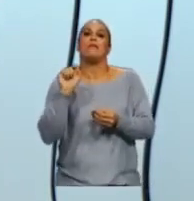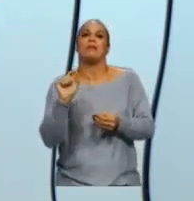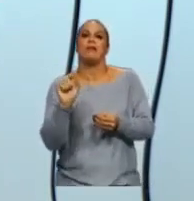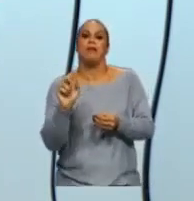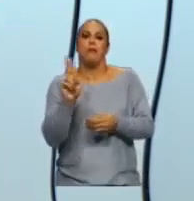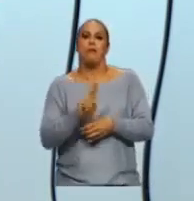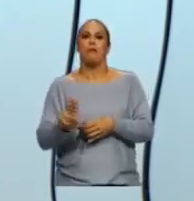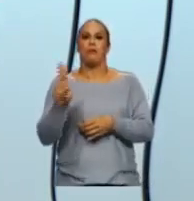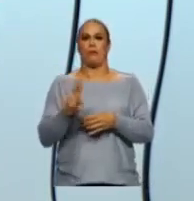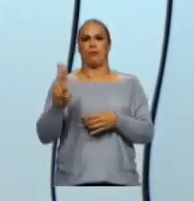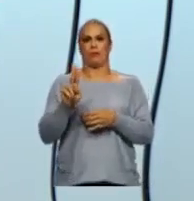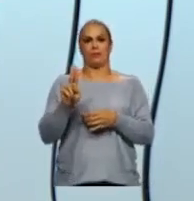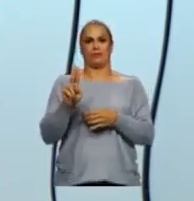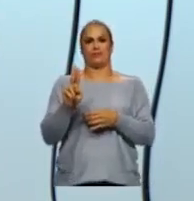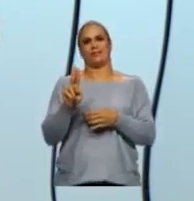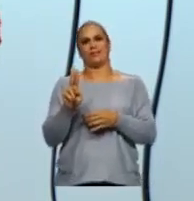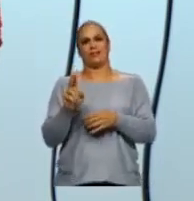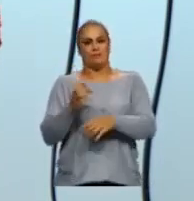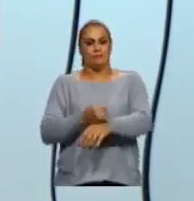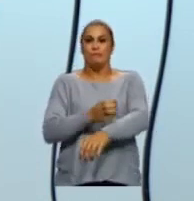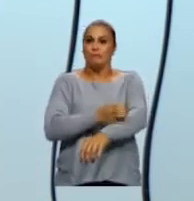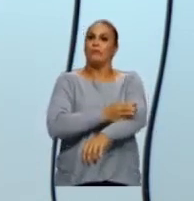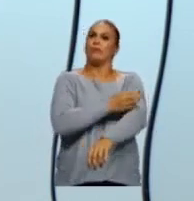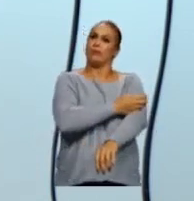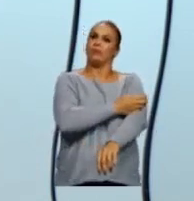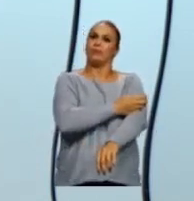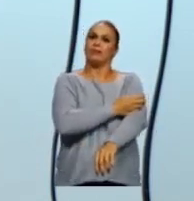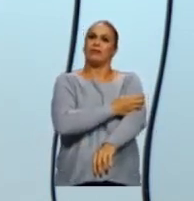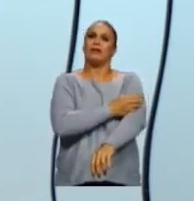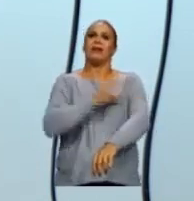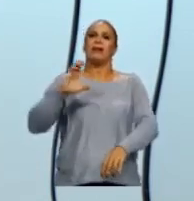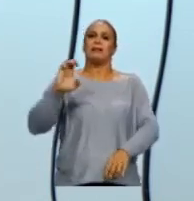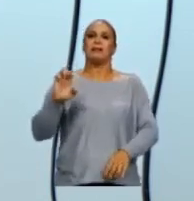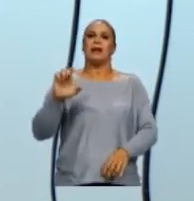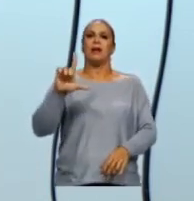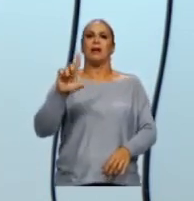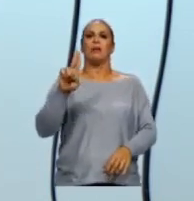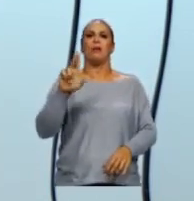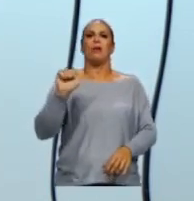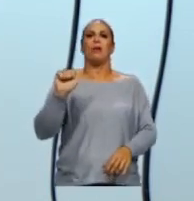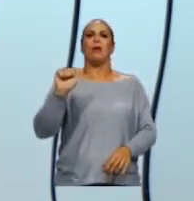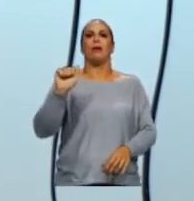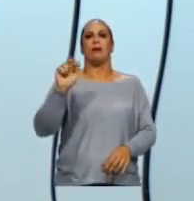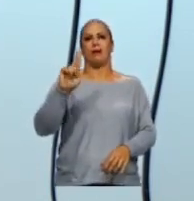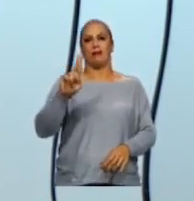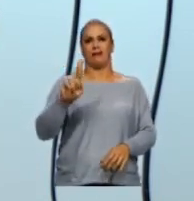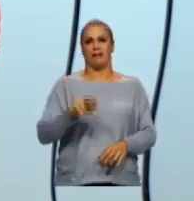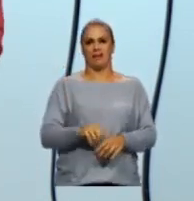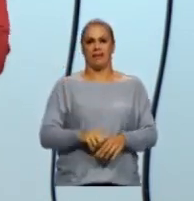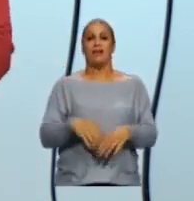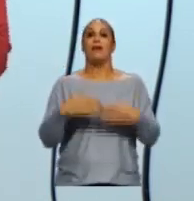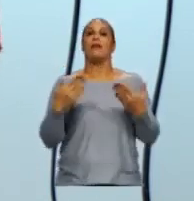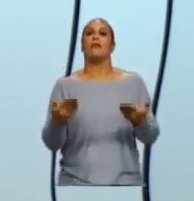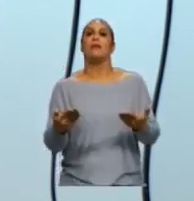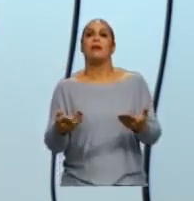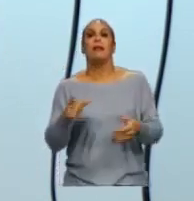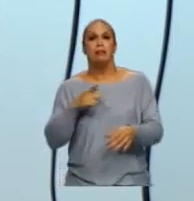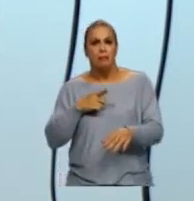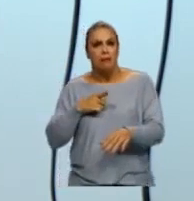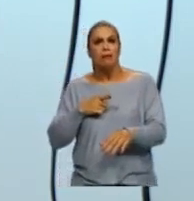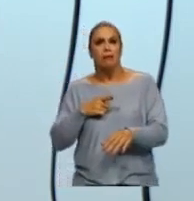queima, que você já ouviu dizer que existe a respiração celular. A respiração celular é aquela que recebe